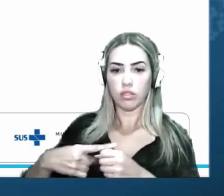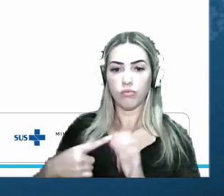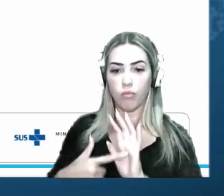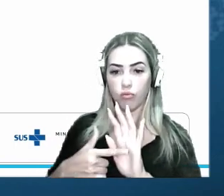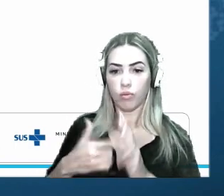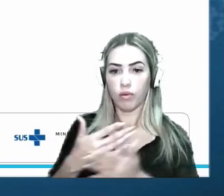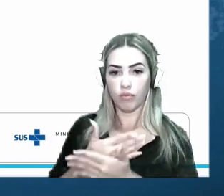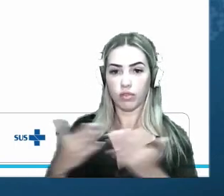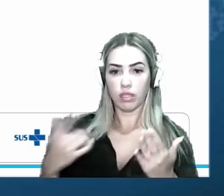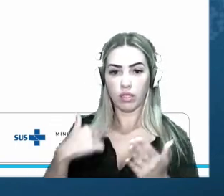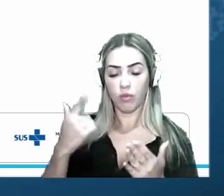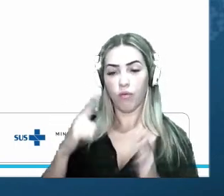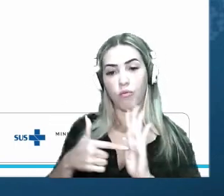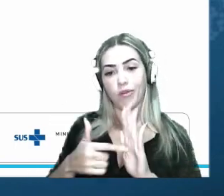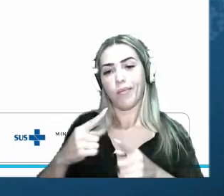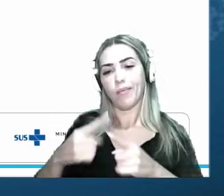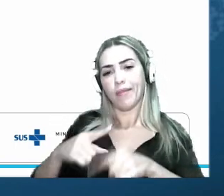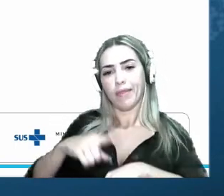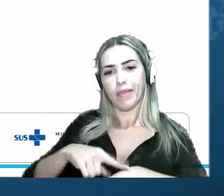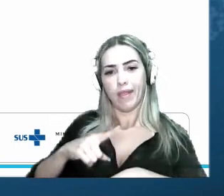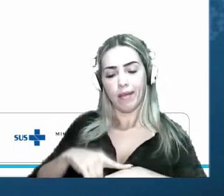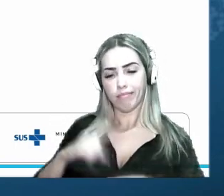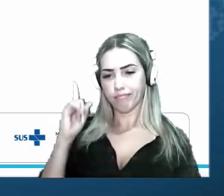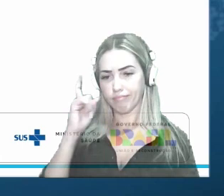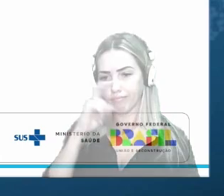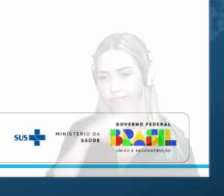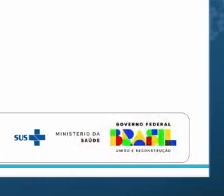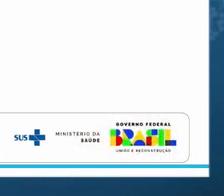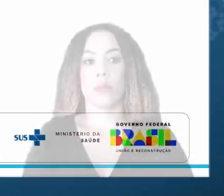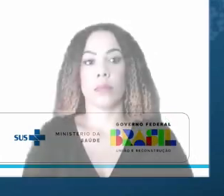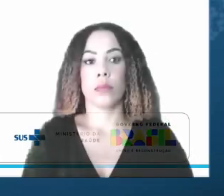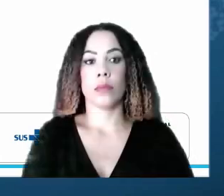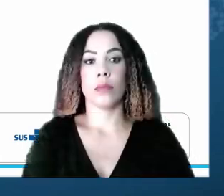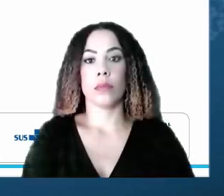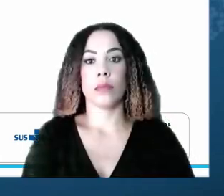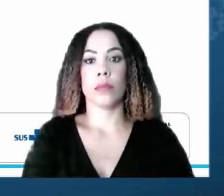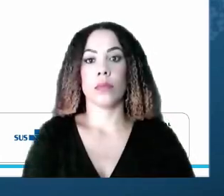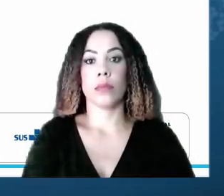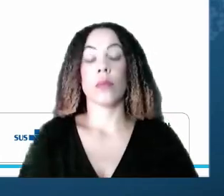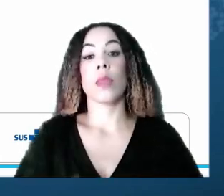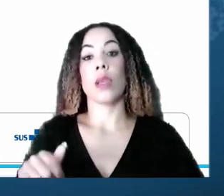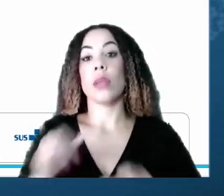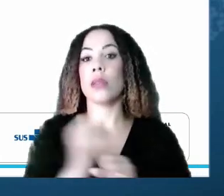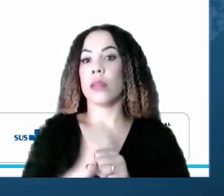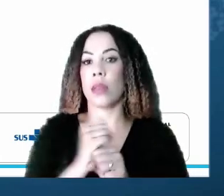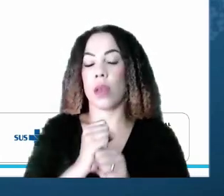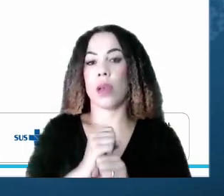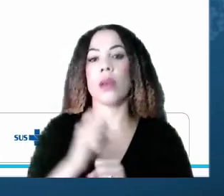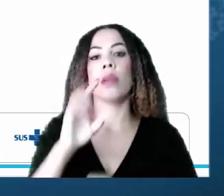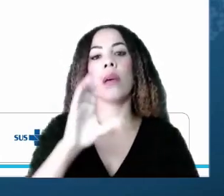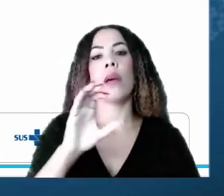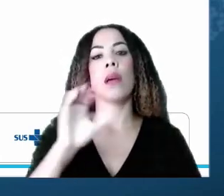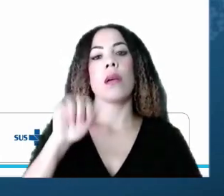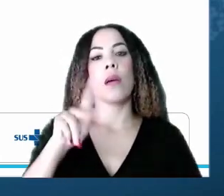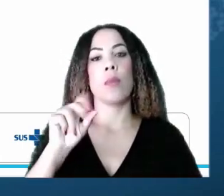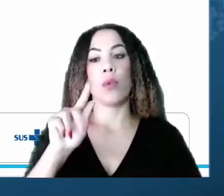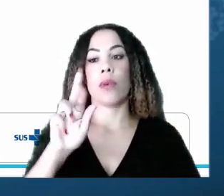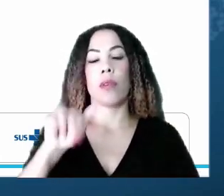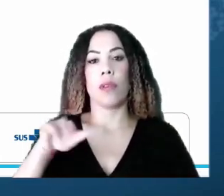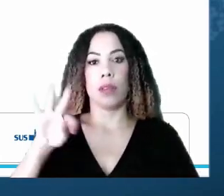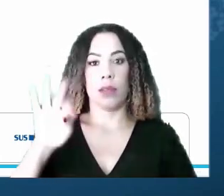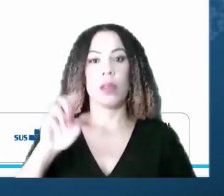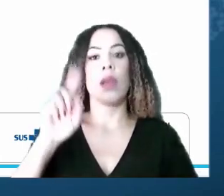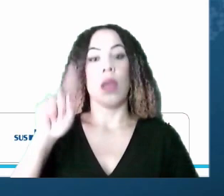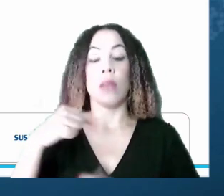temos tanto tempo. Mas esse ano, por exemplo, Campo Grande, capital do Mato Grosso do Sul, que é um dos municípios que a gente atua,